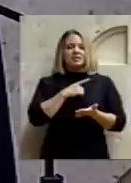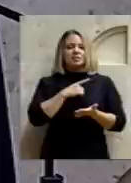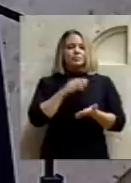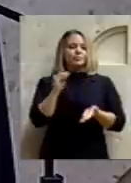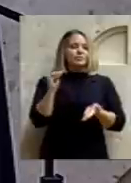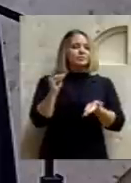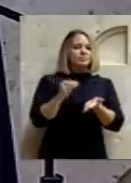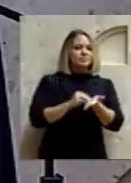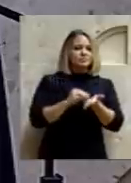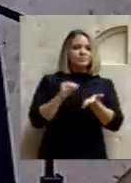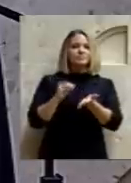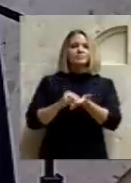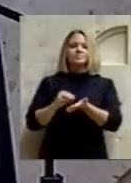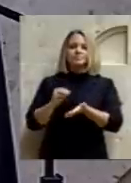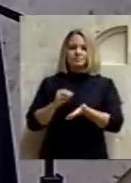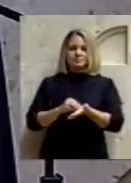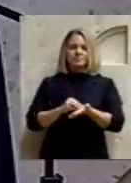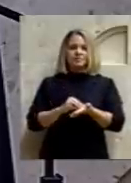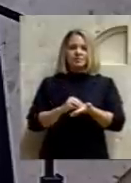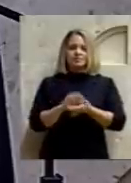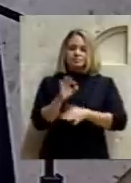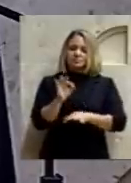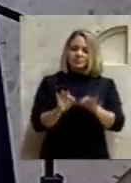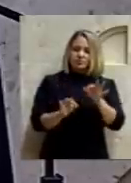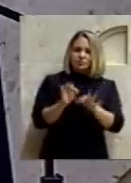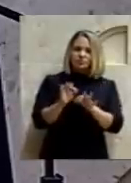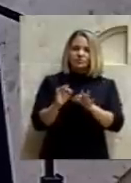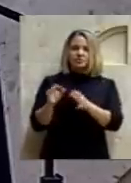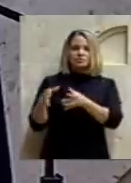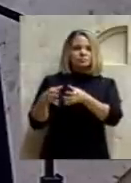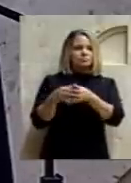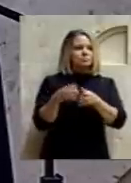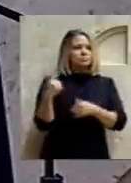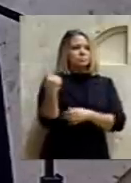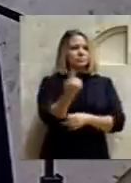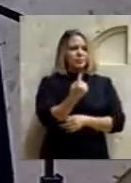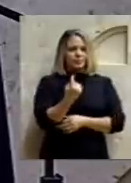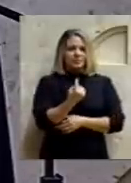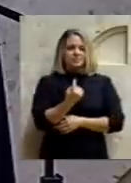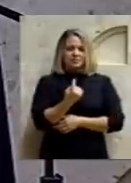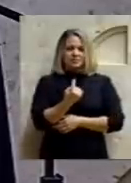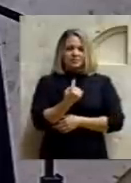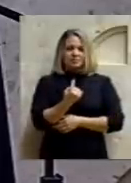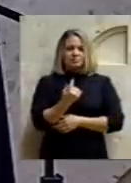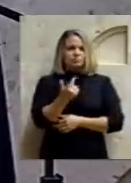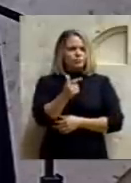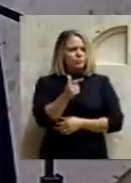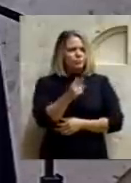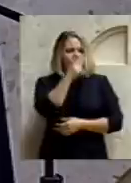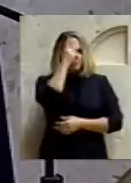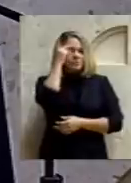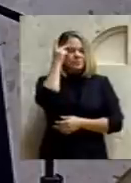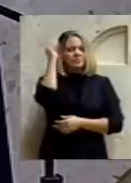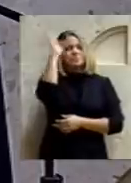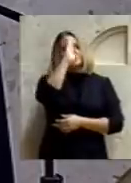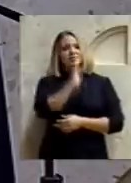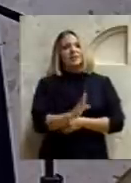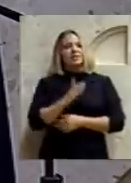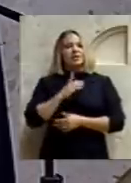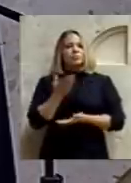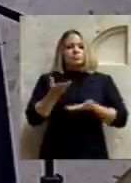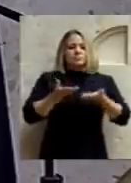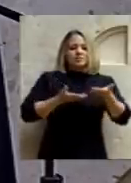déficit de justiça entre nós. Nem todos os brasileiros são tratados com